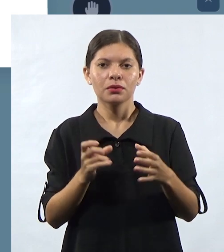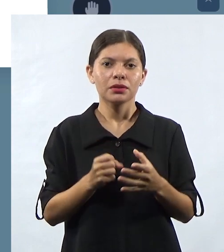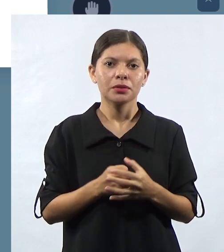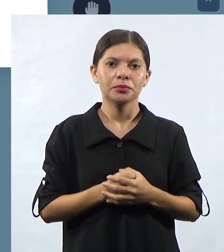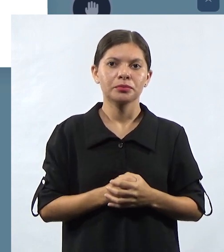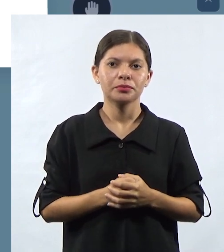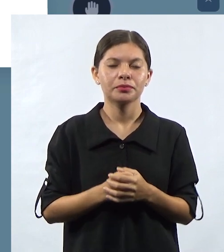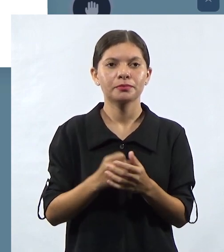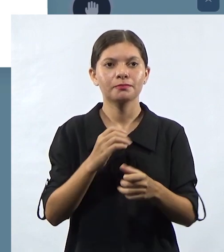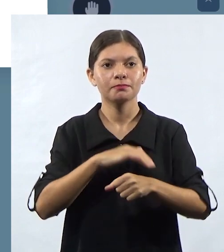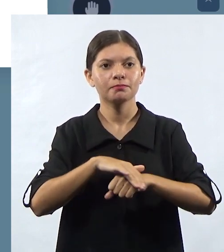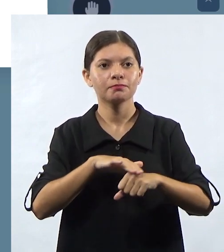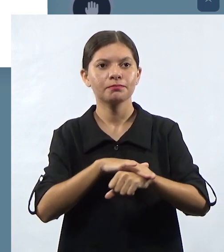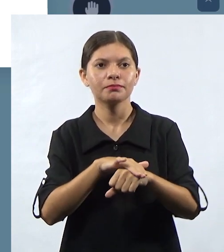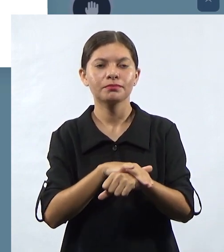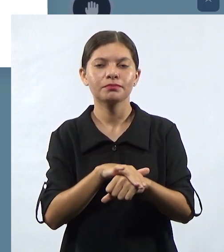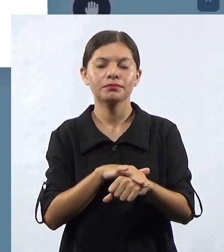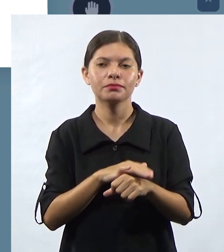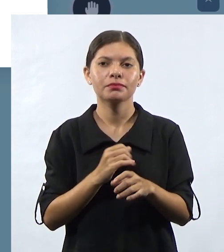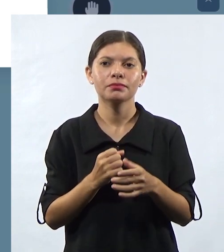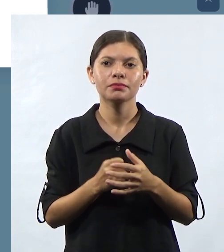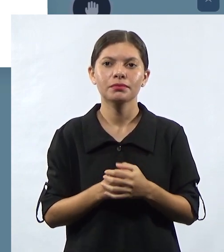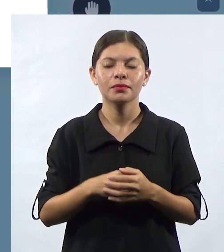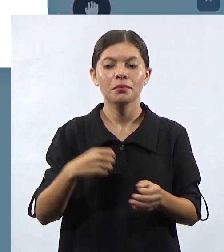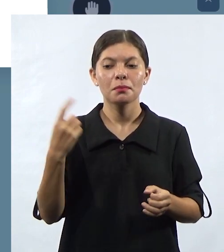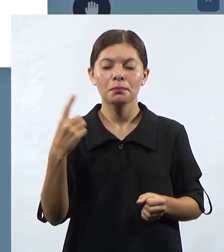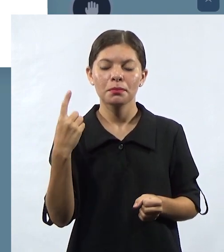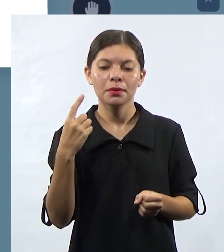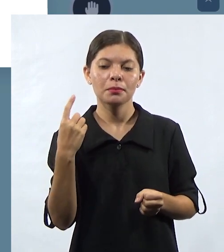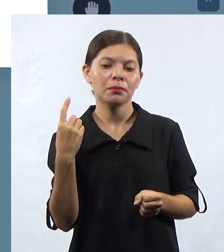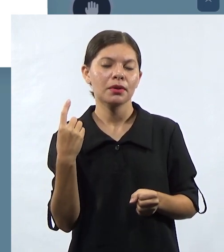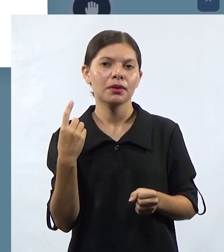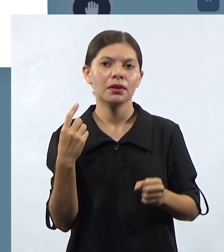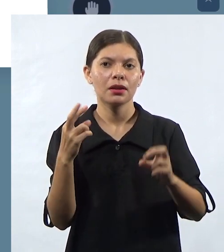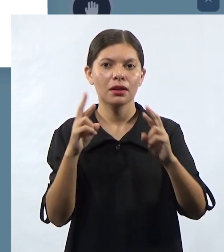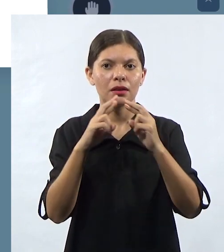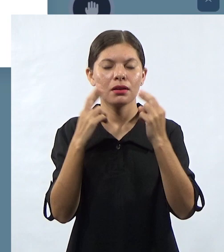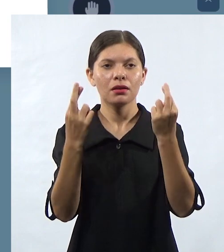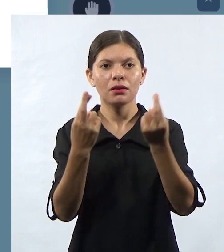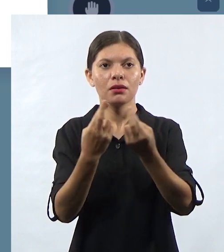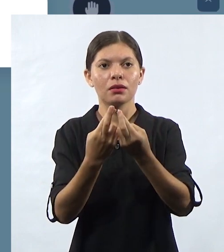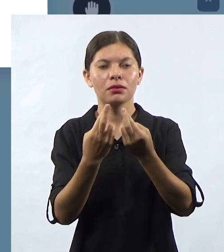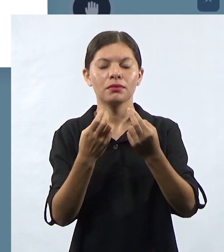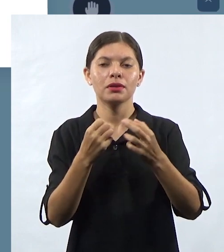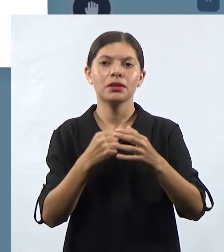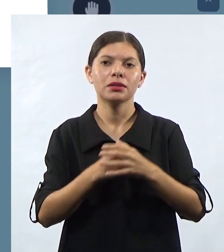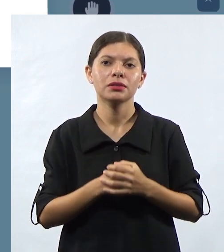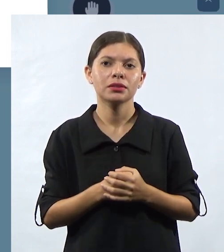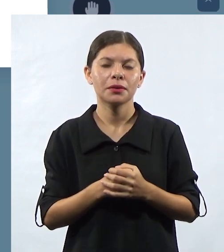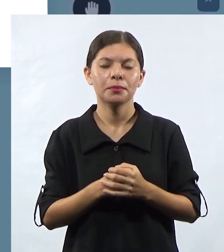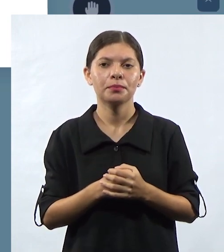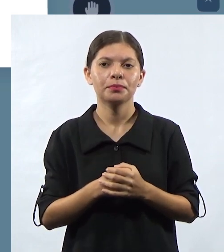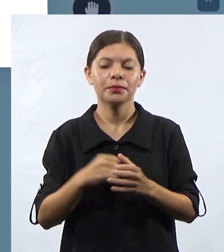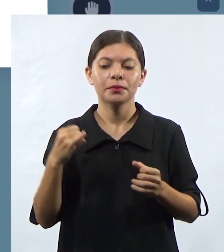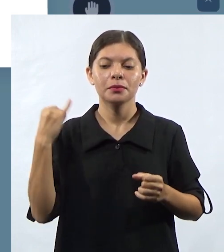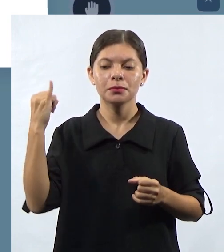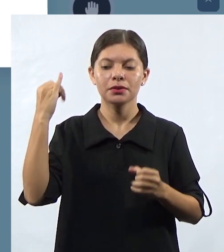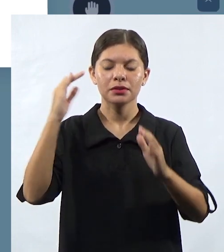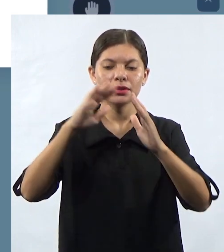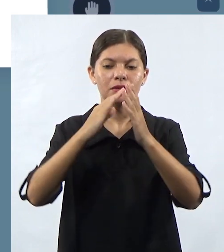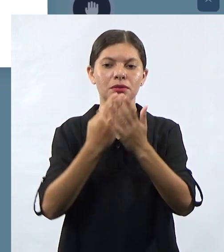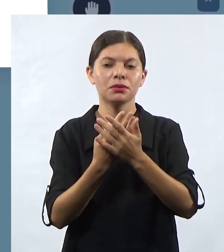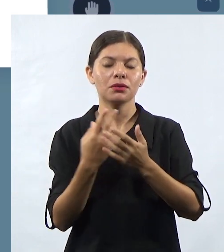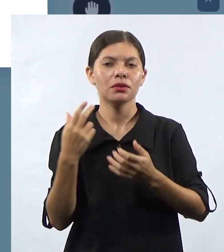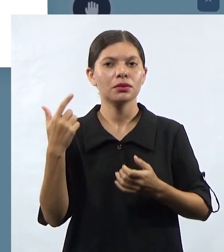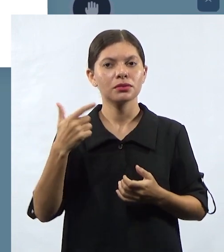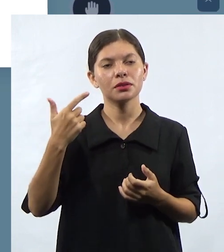cada questão, por exemplo. Faz o primeiro encontro sobre a importância da escola, o segundo encontro sobre como que as